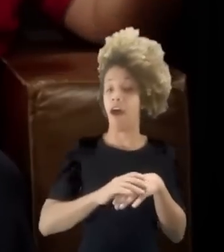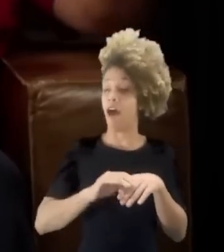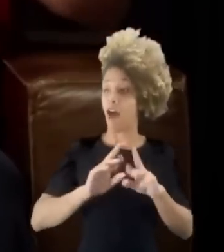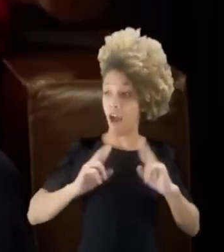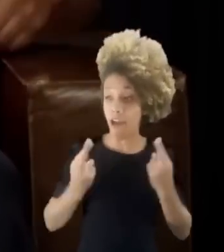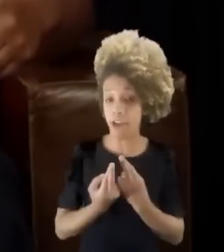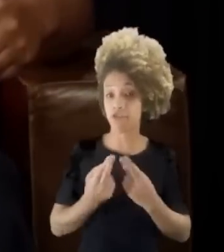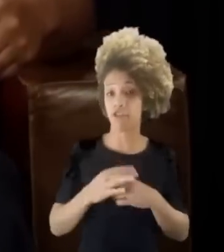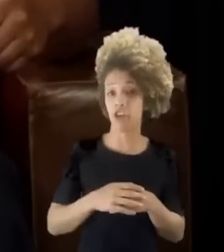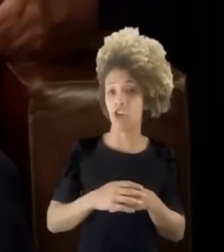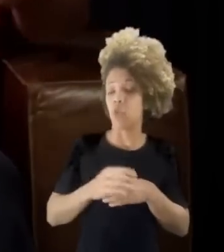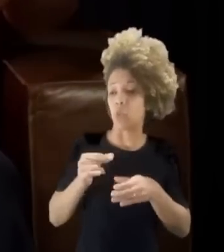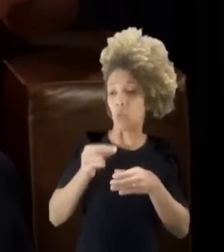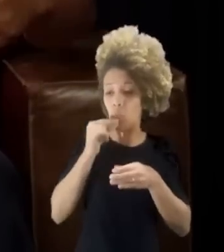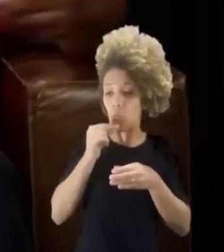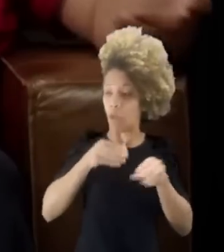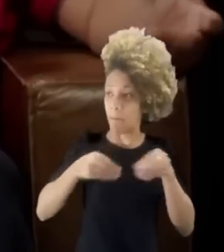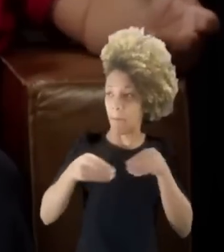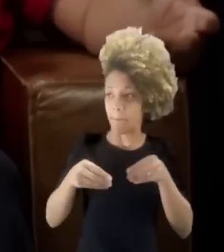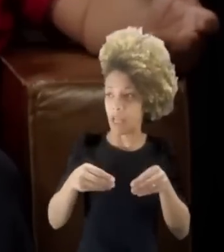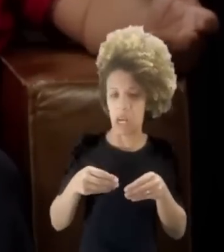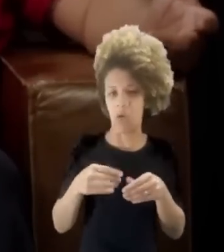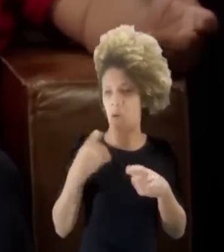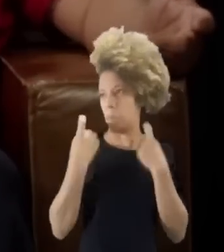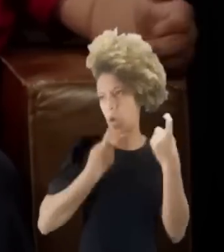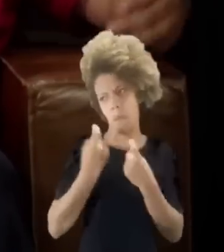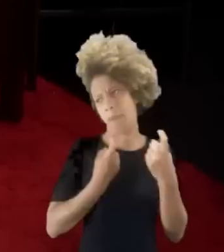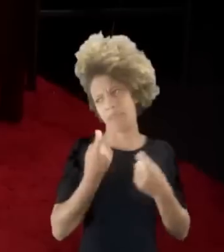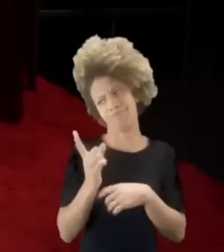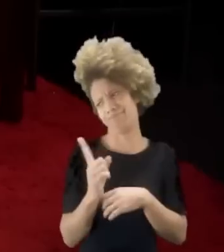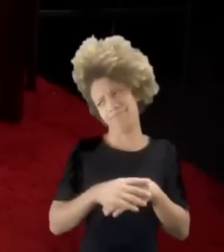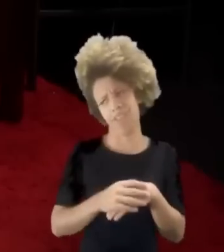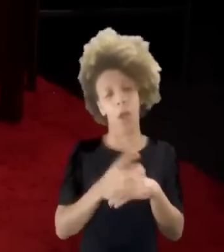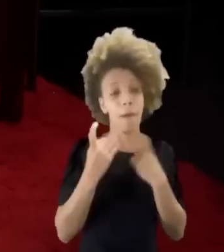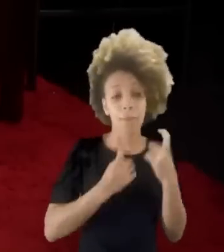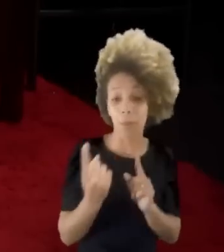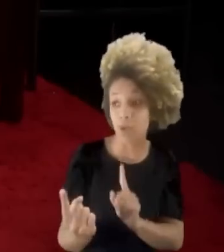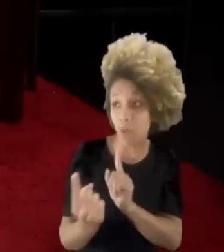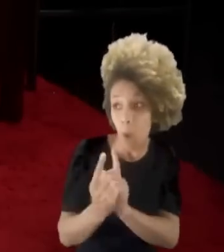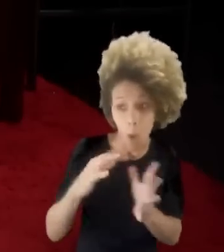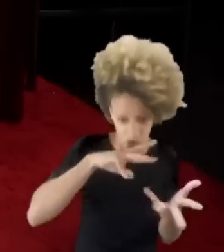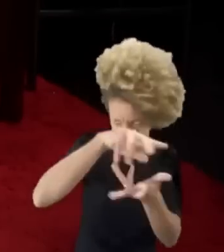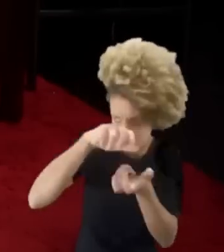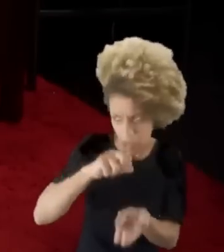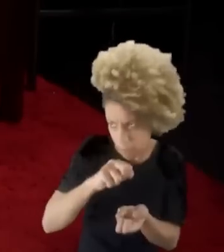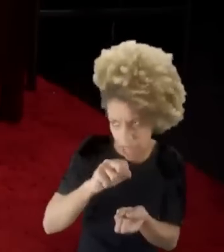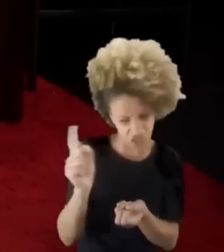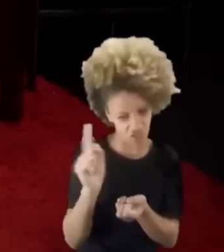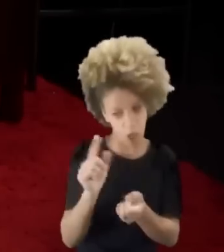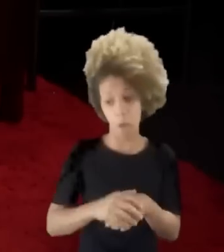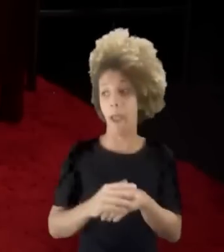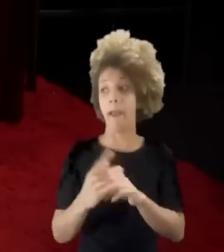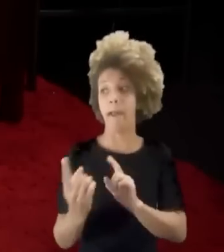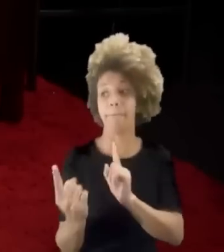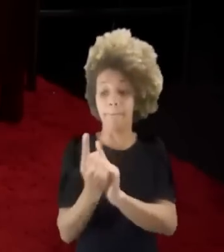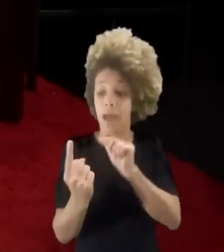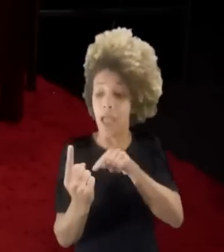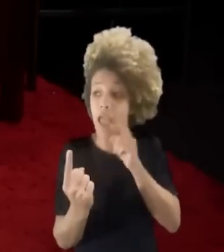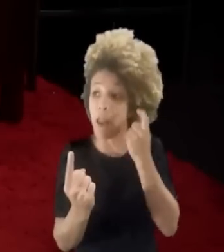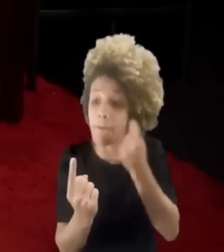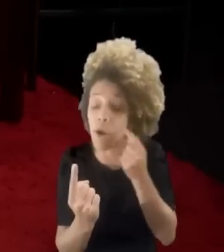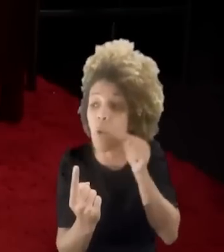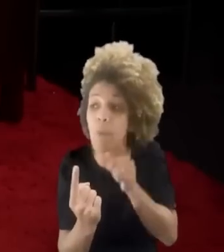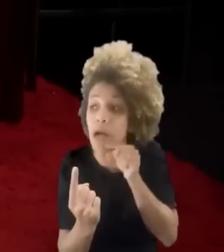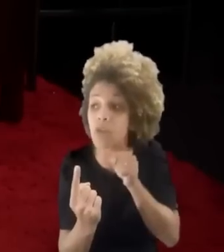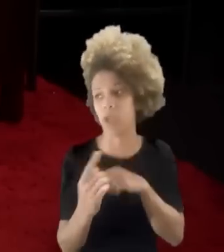fast food não colocou canudo de papelão de papel porque eles tão preocupado com o meio ambiente eles estão preocupados com os clientes que estão preocupados com o meio ambiente é assim que a lógica funciona